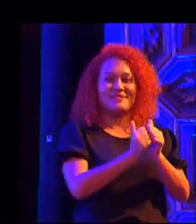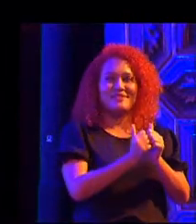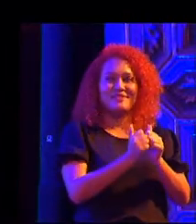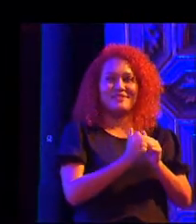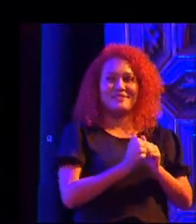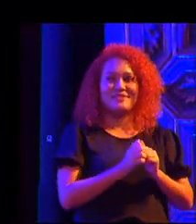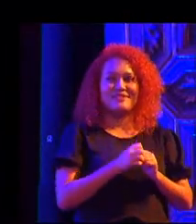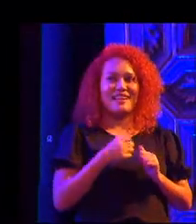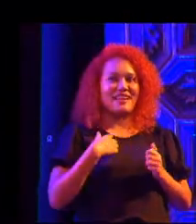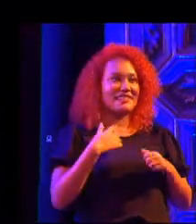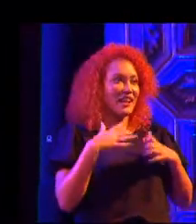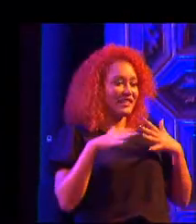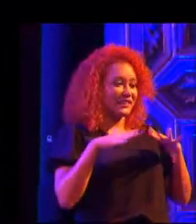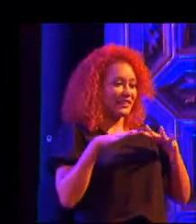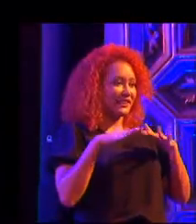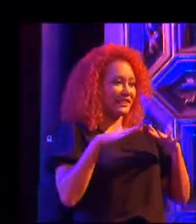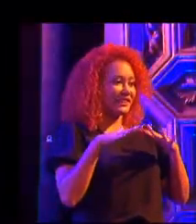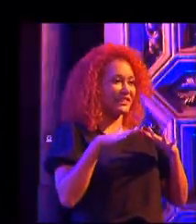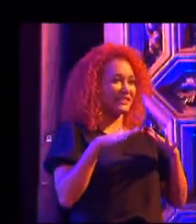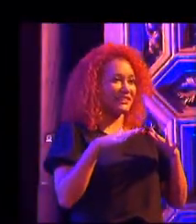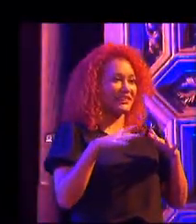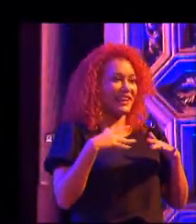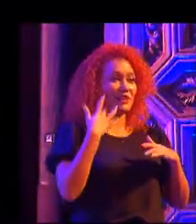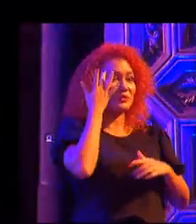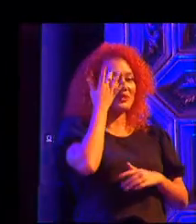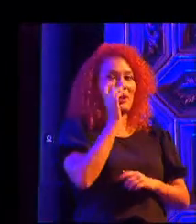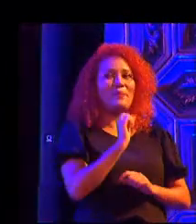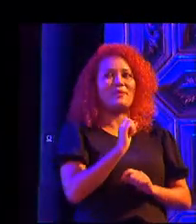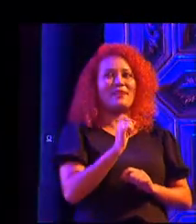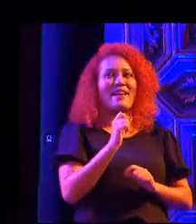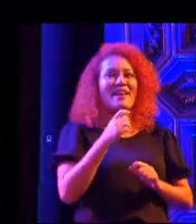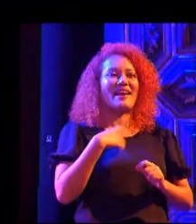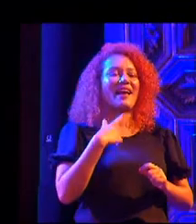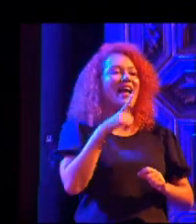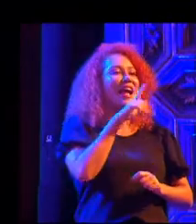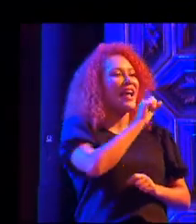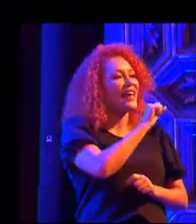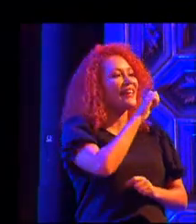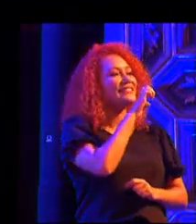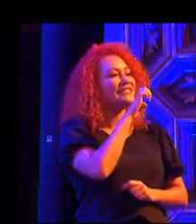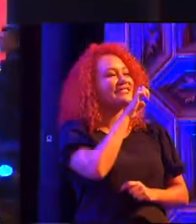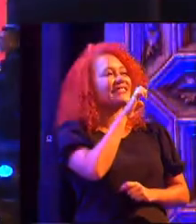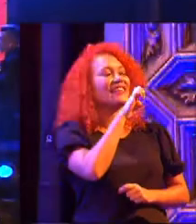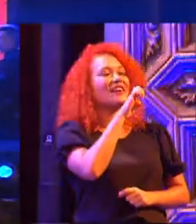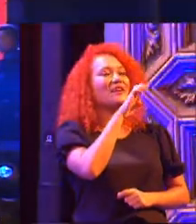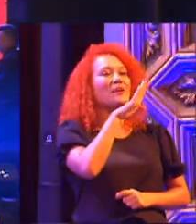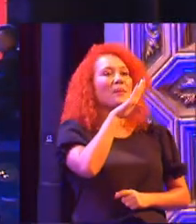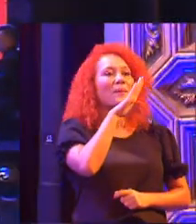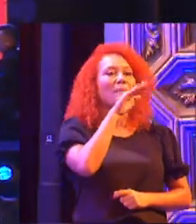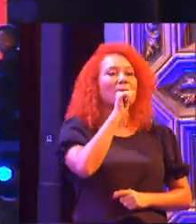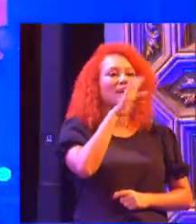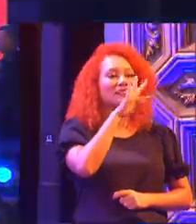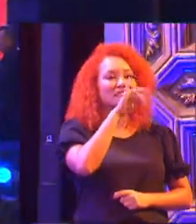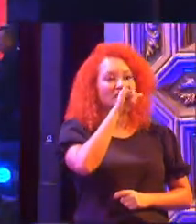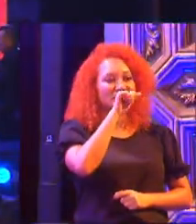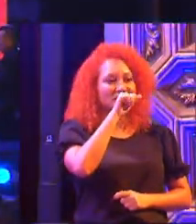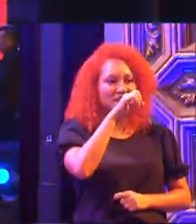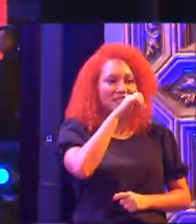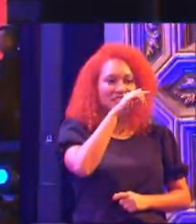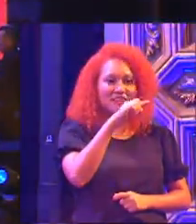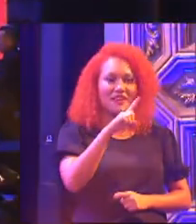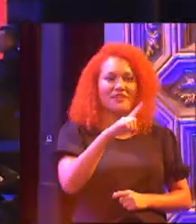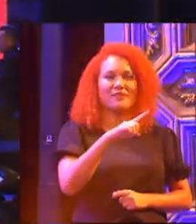A gente está tremendo aqui, gente. A gente nunca achou que isso ia acontecer. Ai, que emoção. Sebastião Tapajós! Claro.